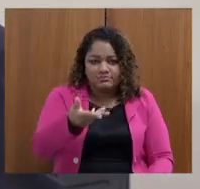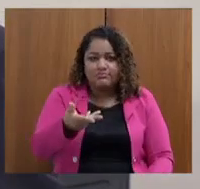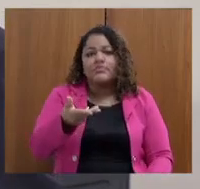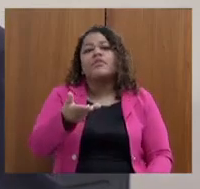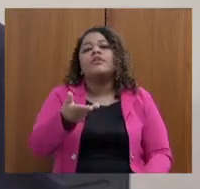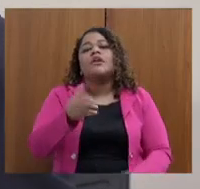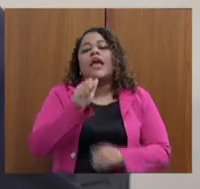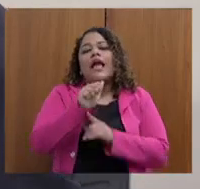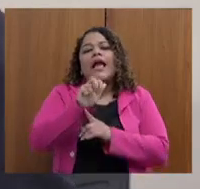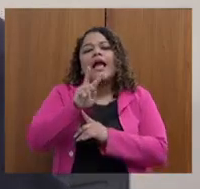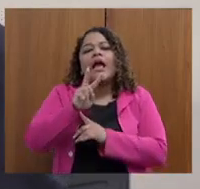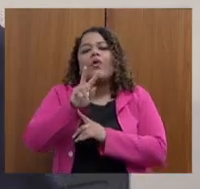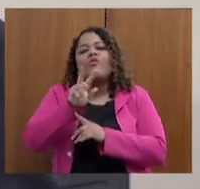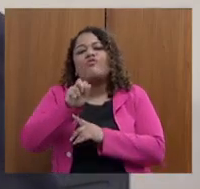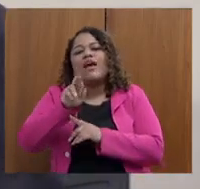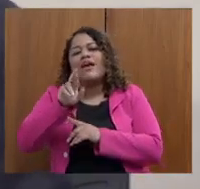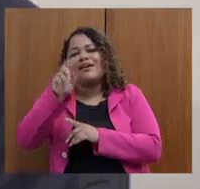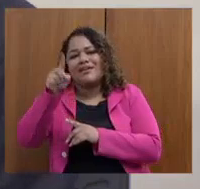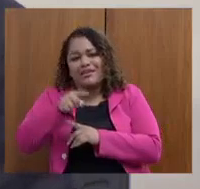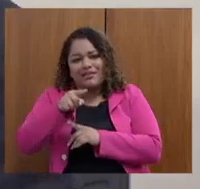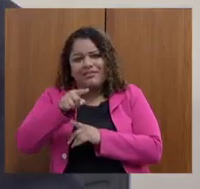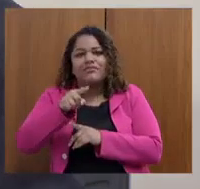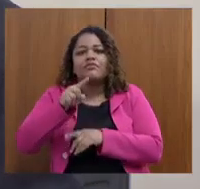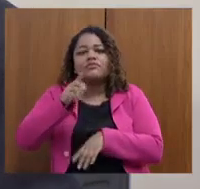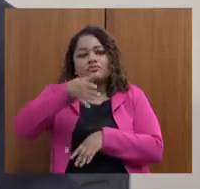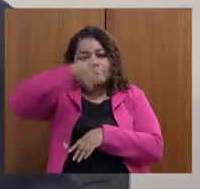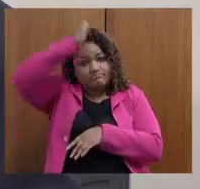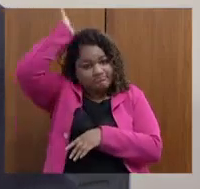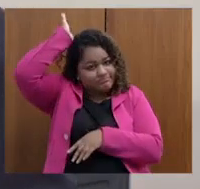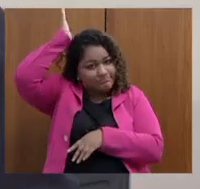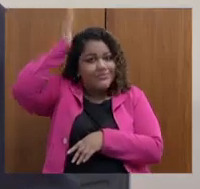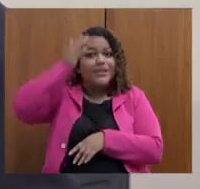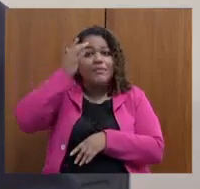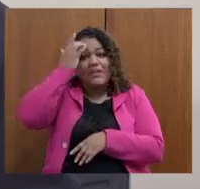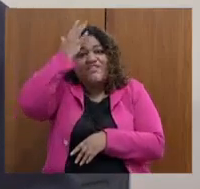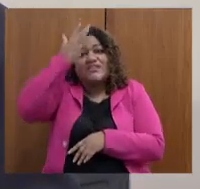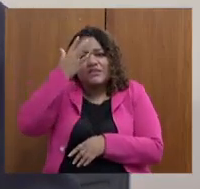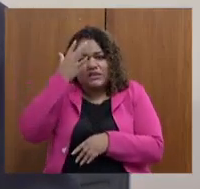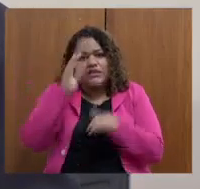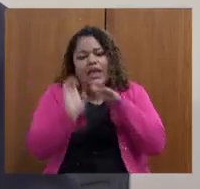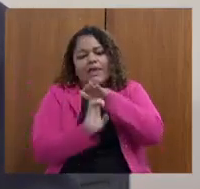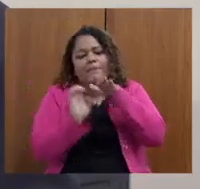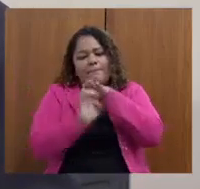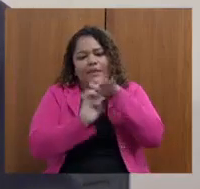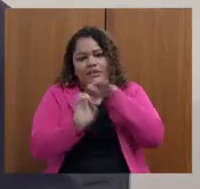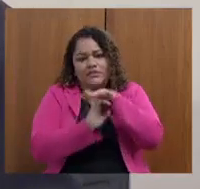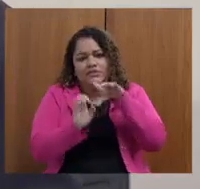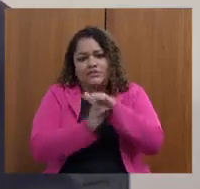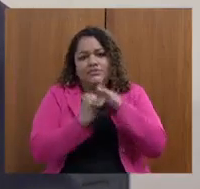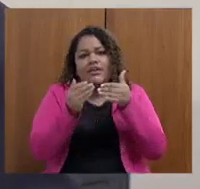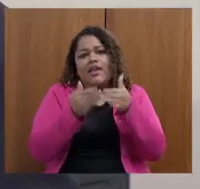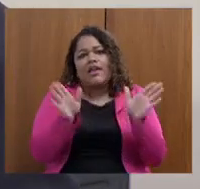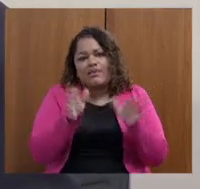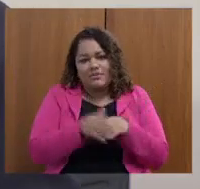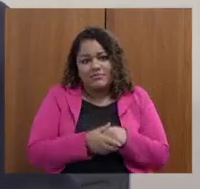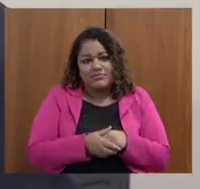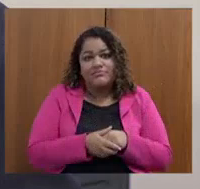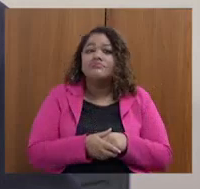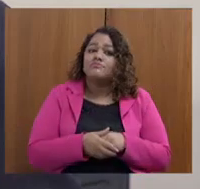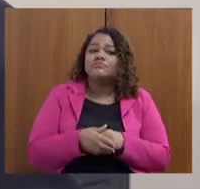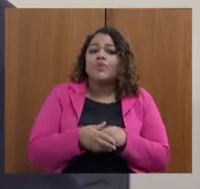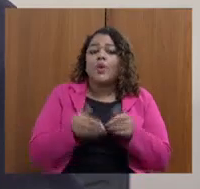para melhorar a abertura de empresas até de falista o último fiscaliza